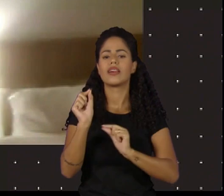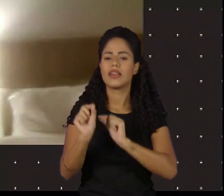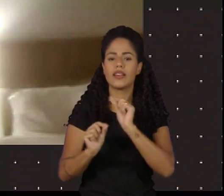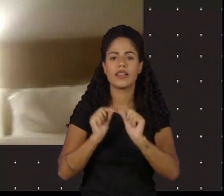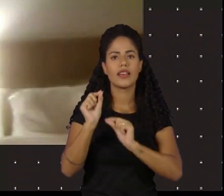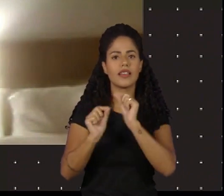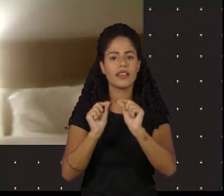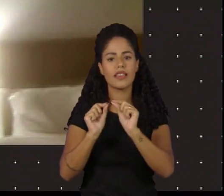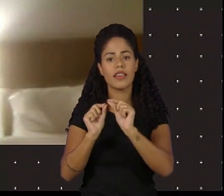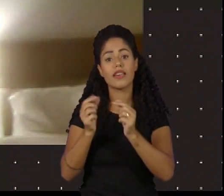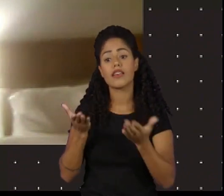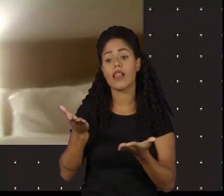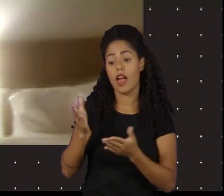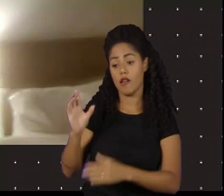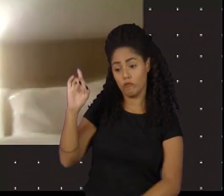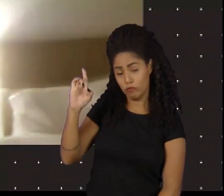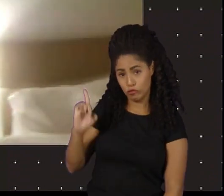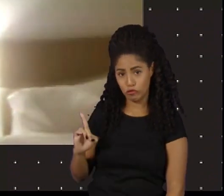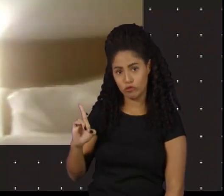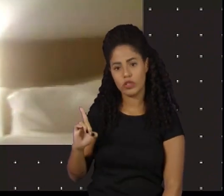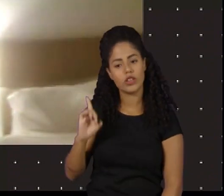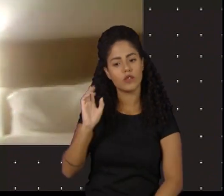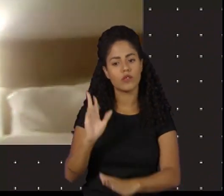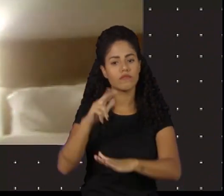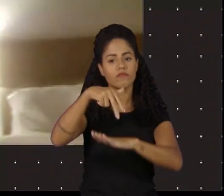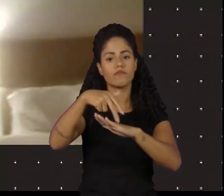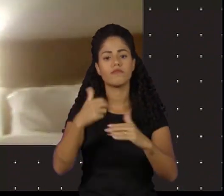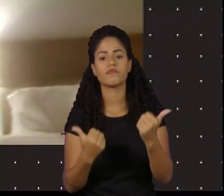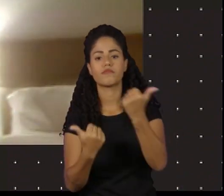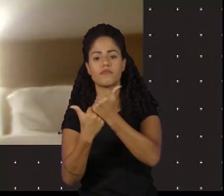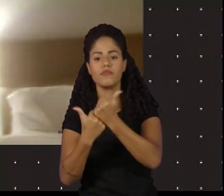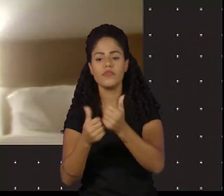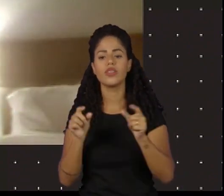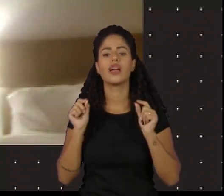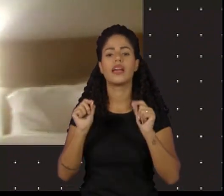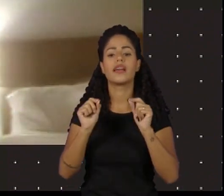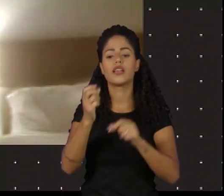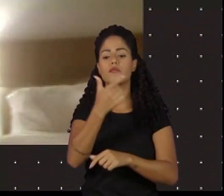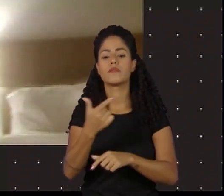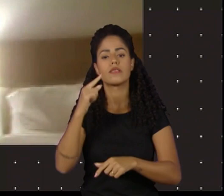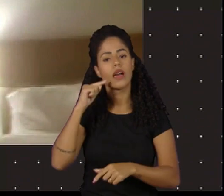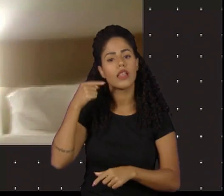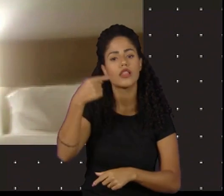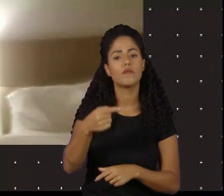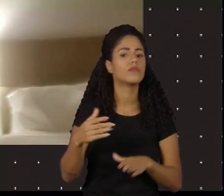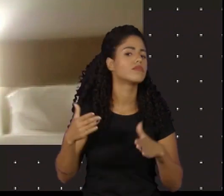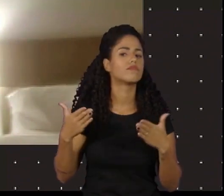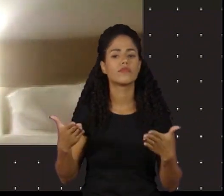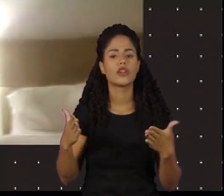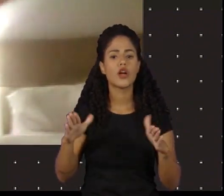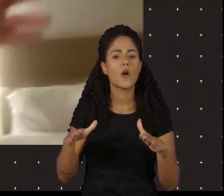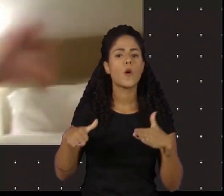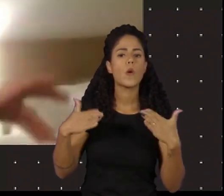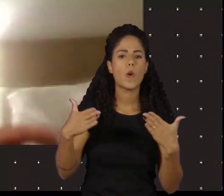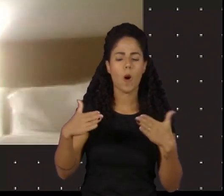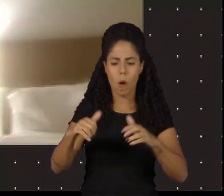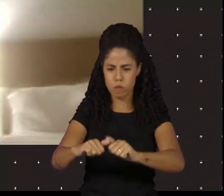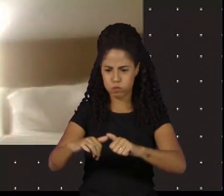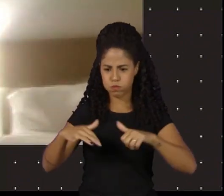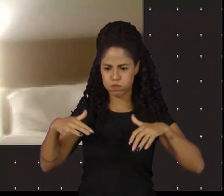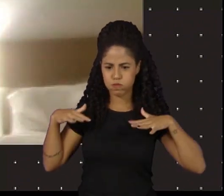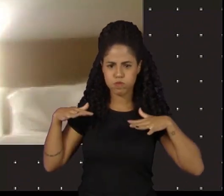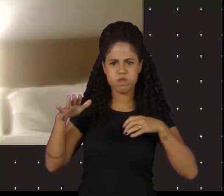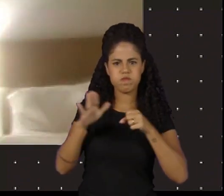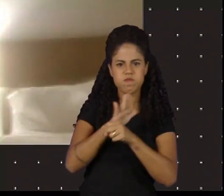Flávio Rangel, o diretor, colocou para substituí-lo numa semana assim que tínhamos casas lotadíssimas lá no